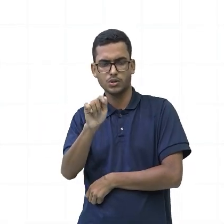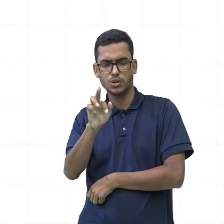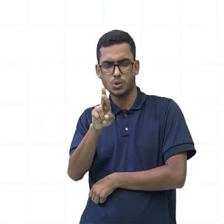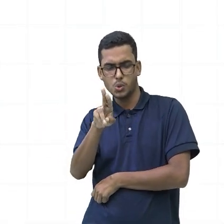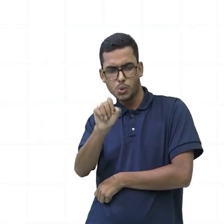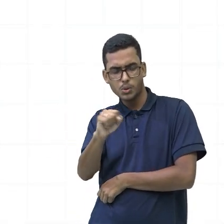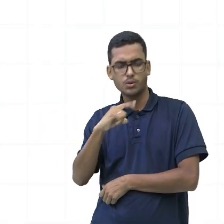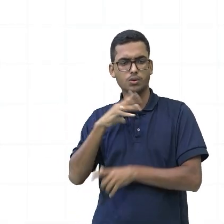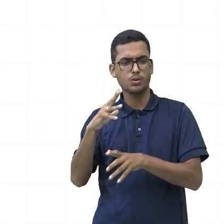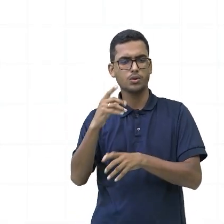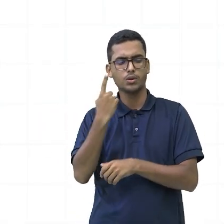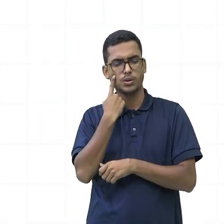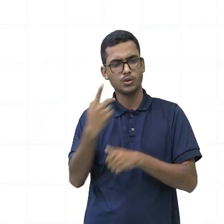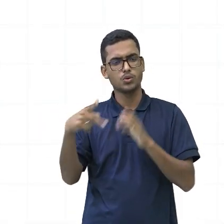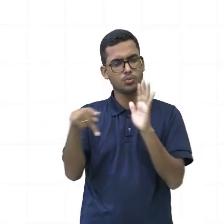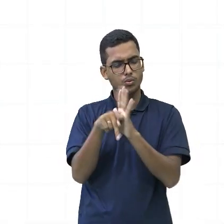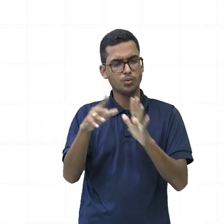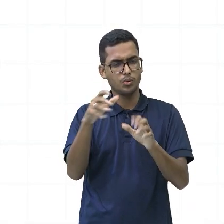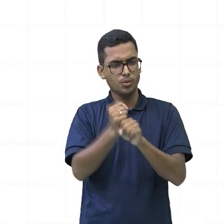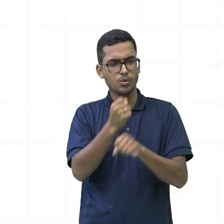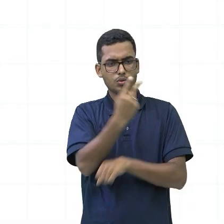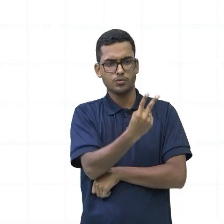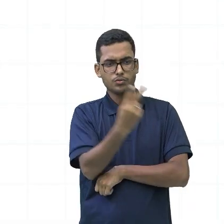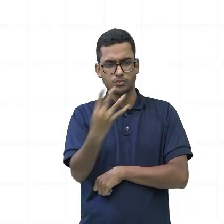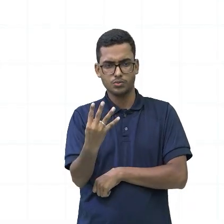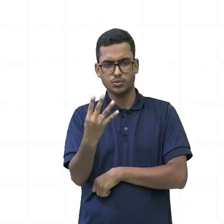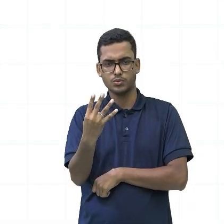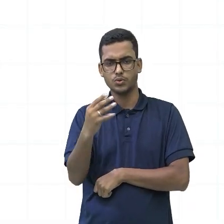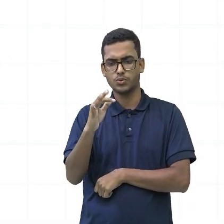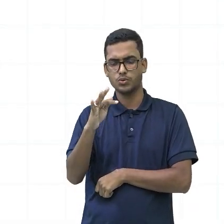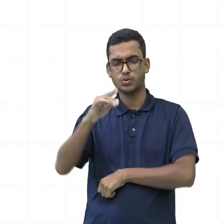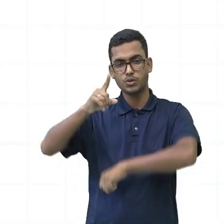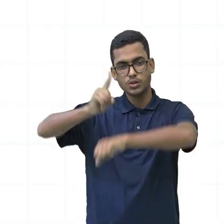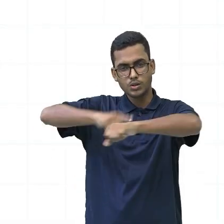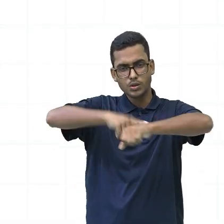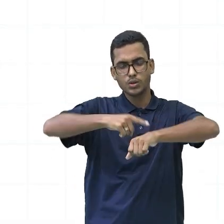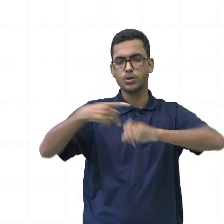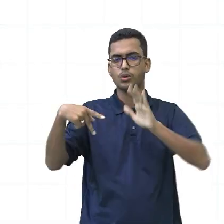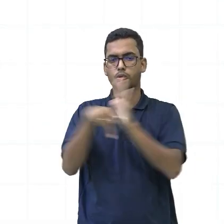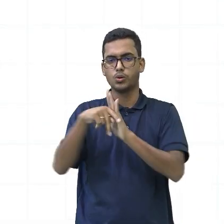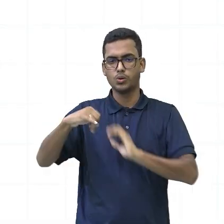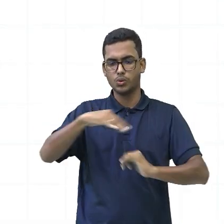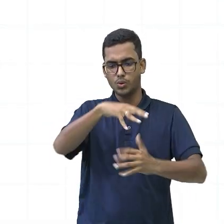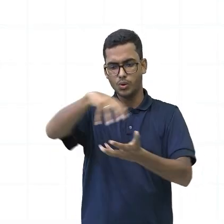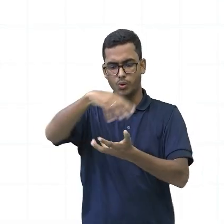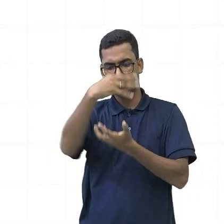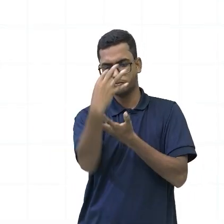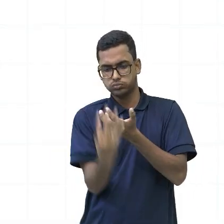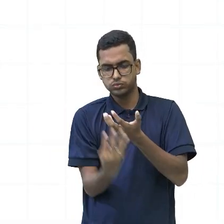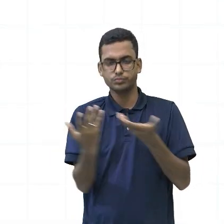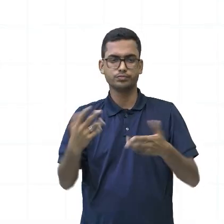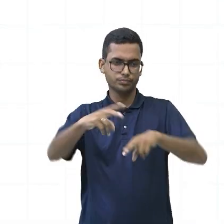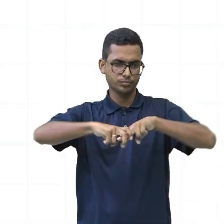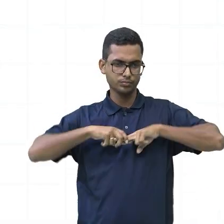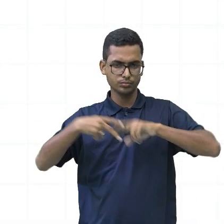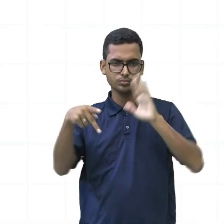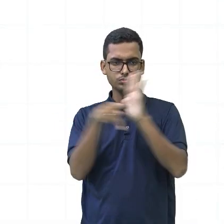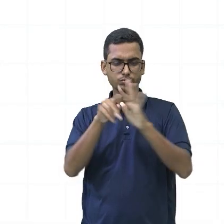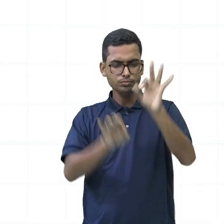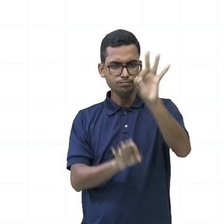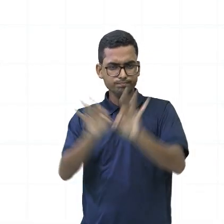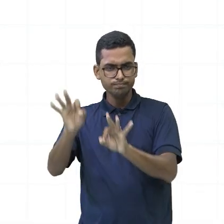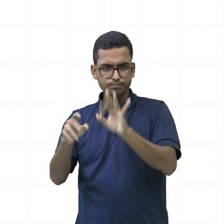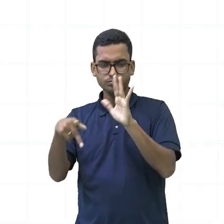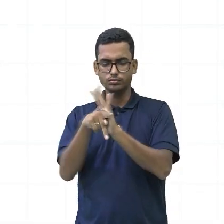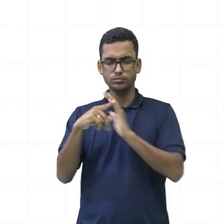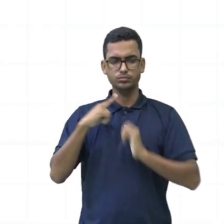os 24 fusos, tá certo? Então, por isso aí é dividido, né, esses 360 graus em 24